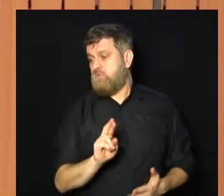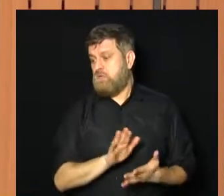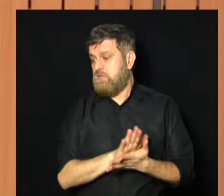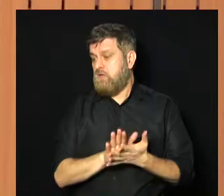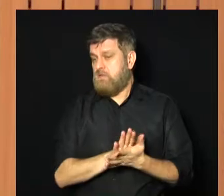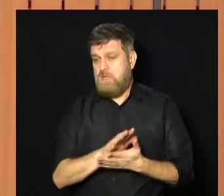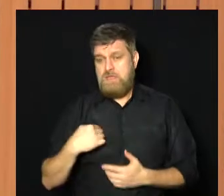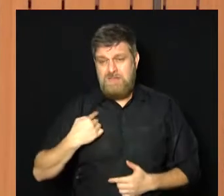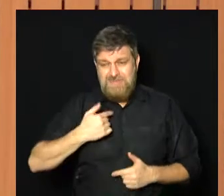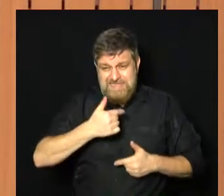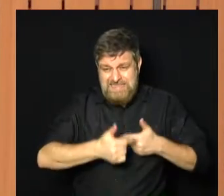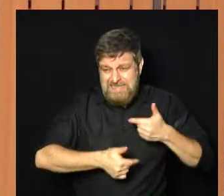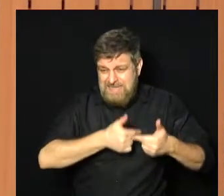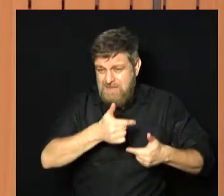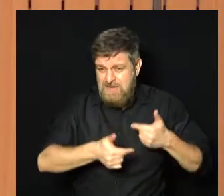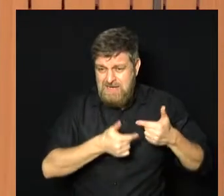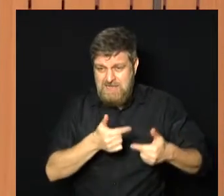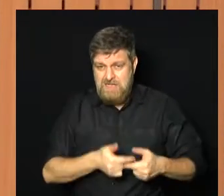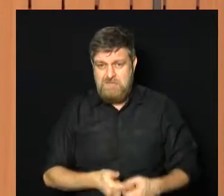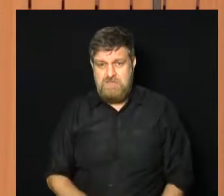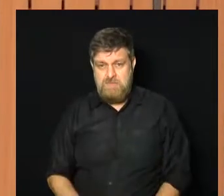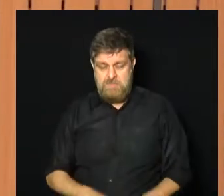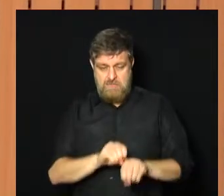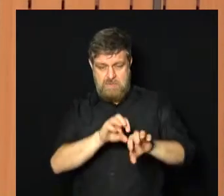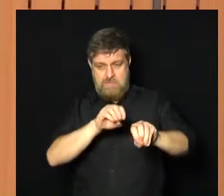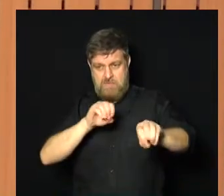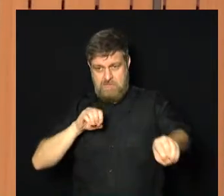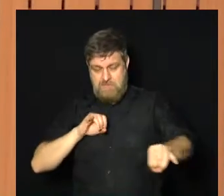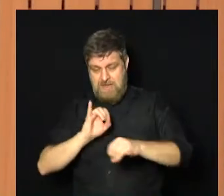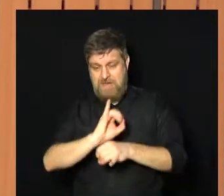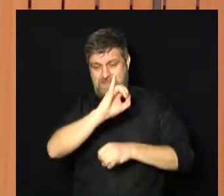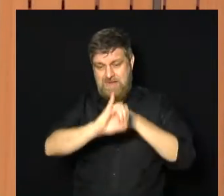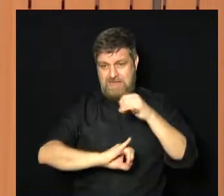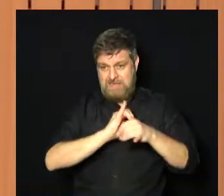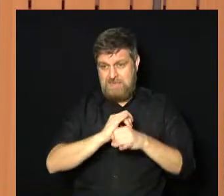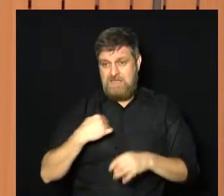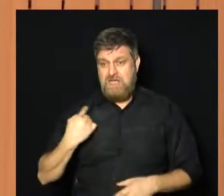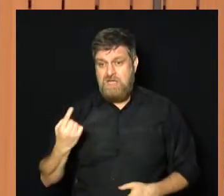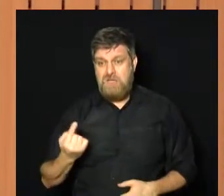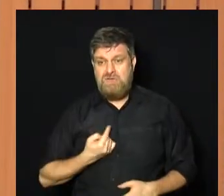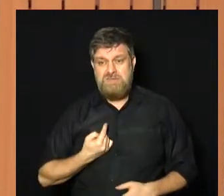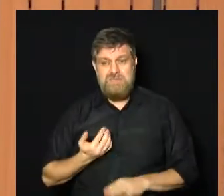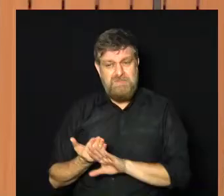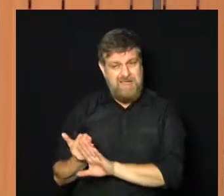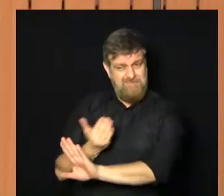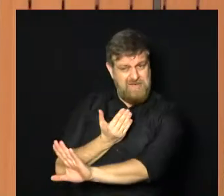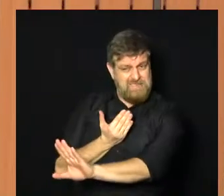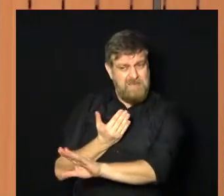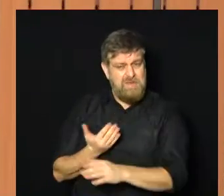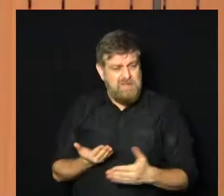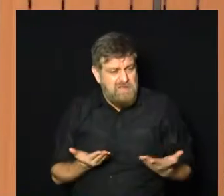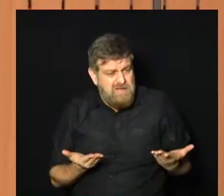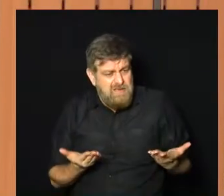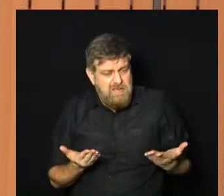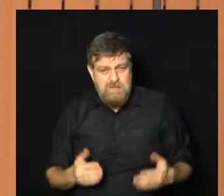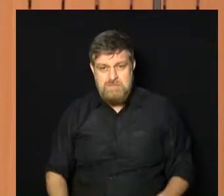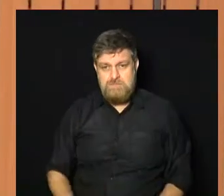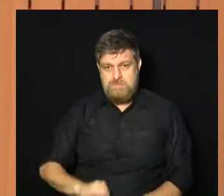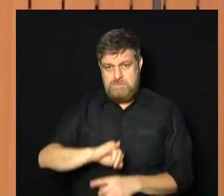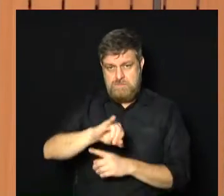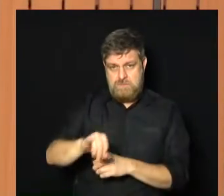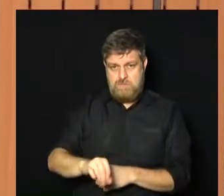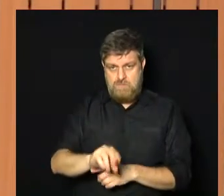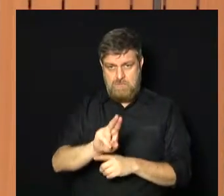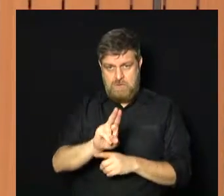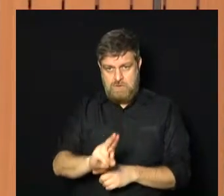Estamos trabalhando de forma remota. Em nosso ponto consta afastamento. Em relação a essa questão da Juscelene,